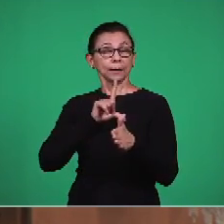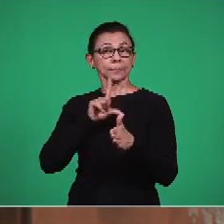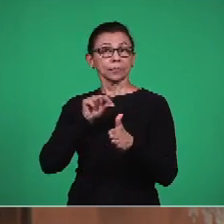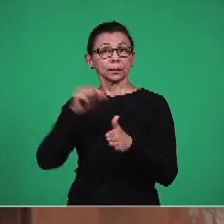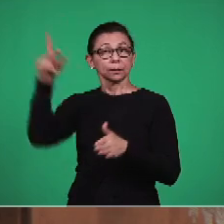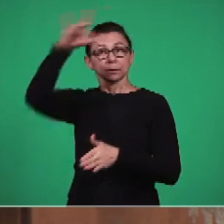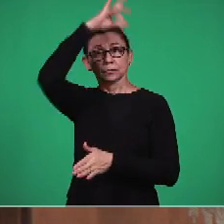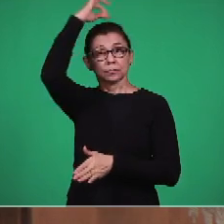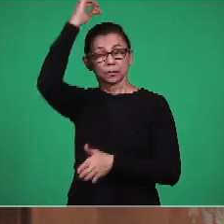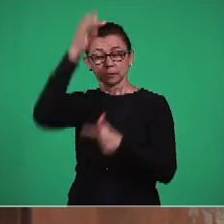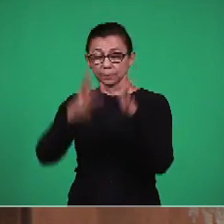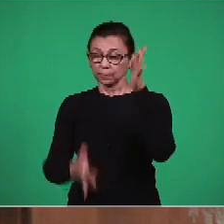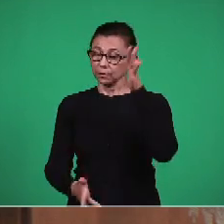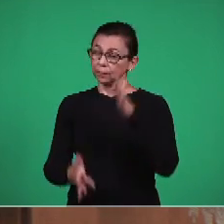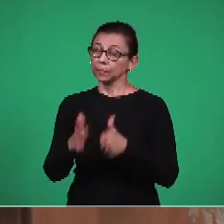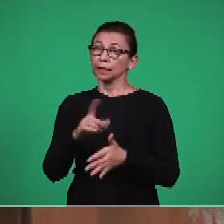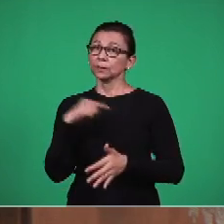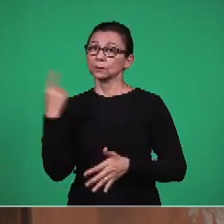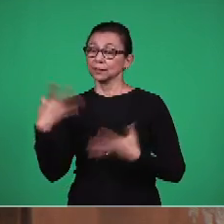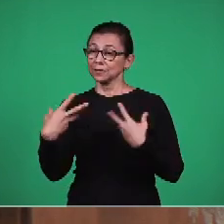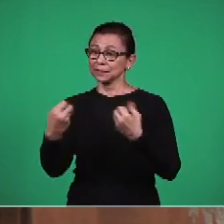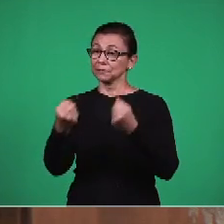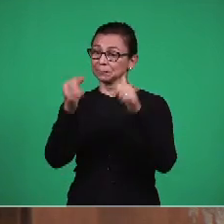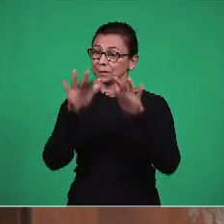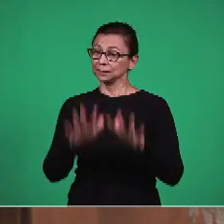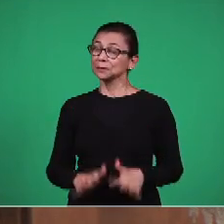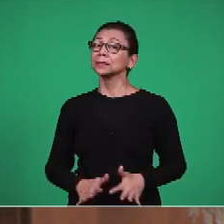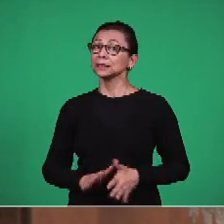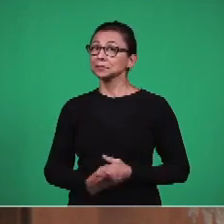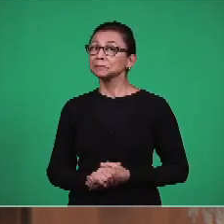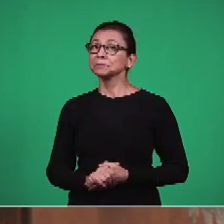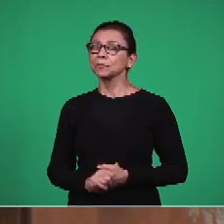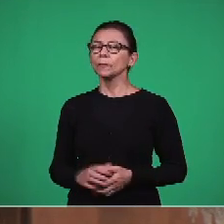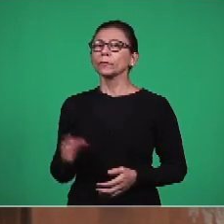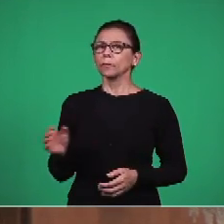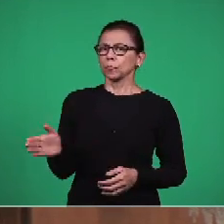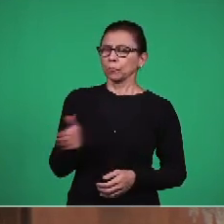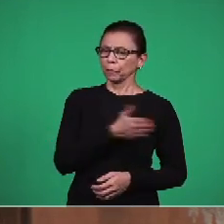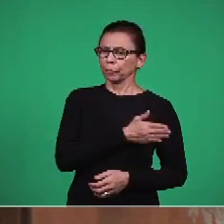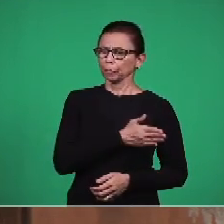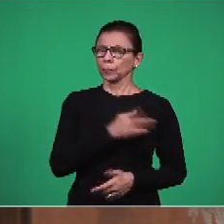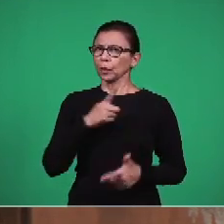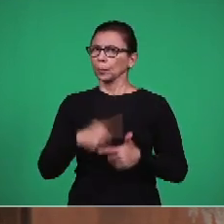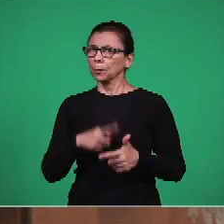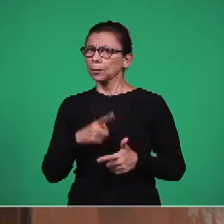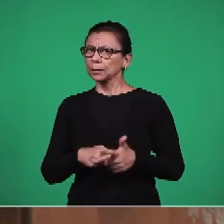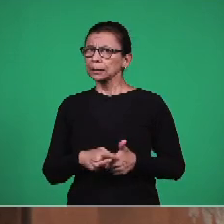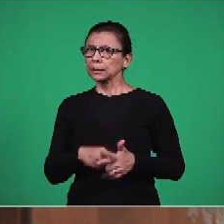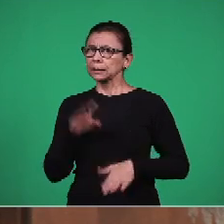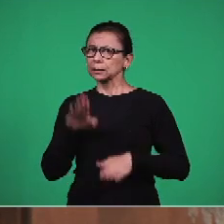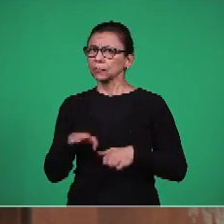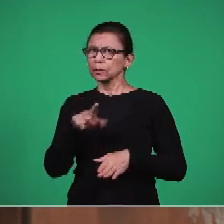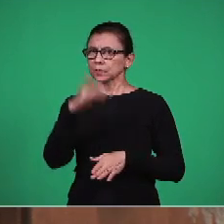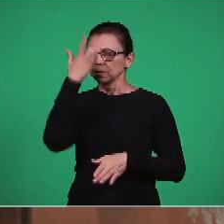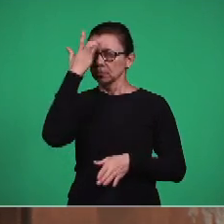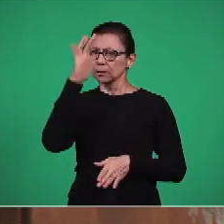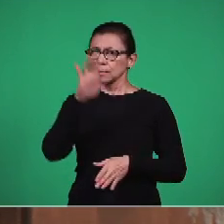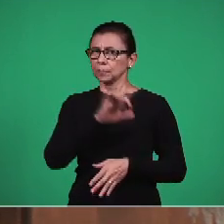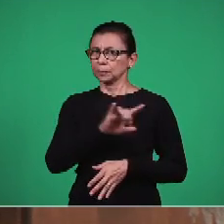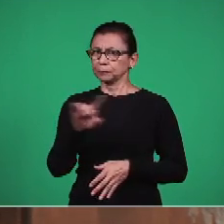fomos beneficiados com isso. Por quê? Havia um povo, talvez muitos não saibam,